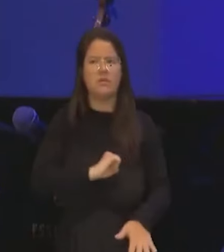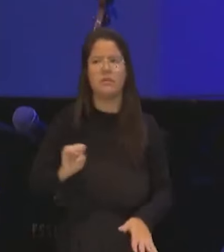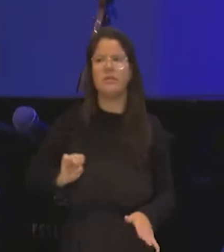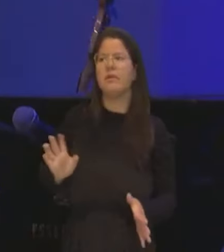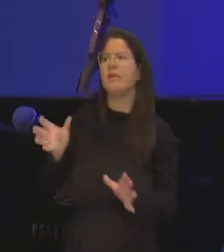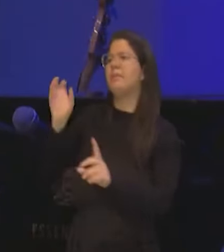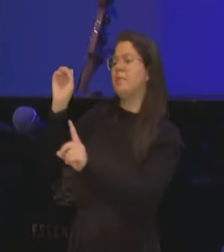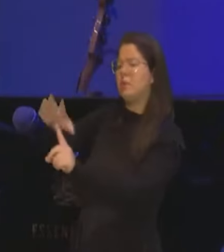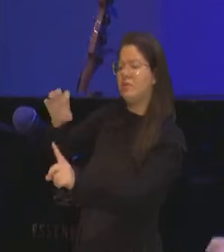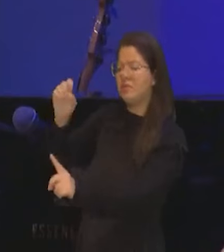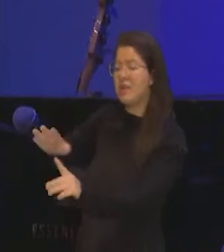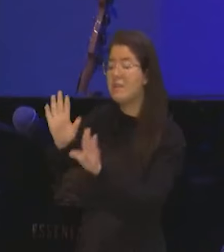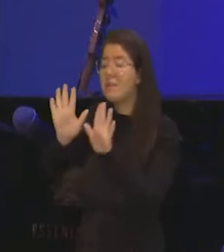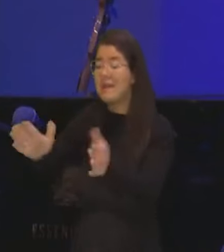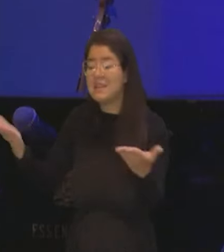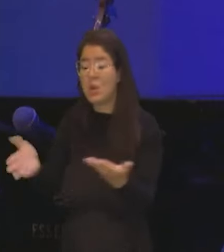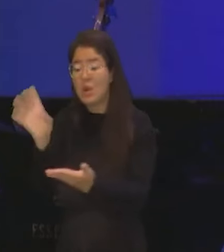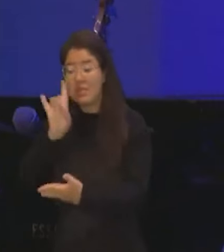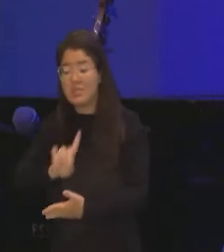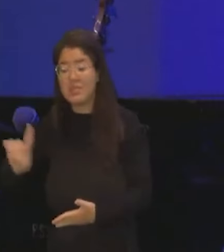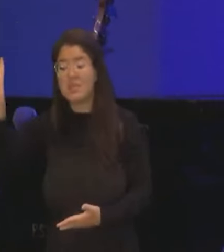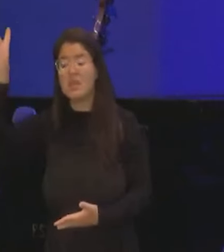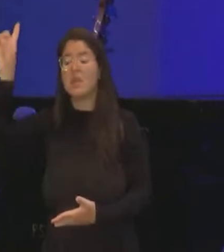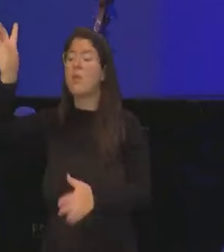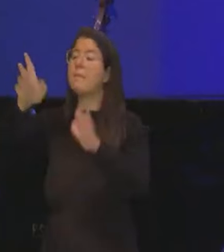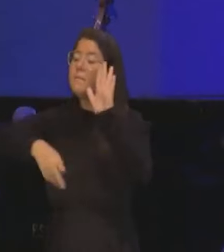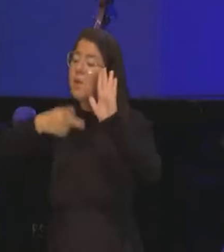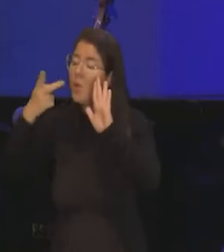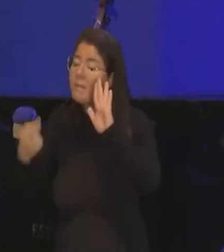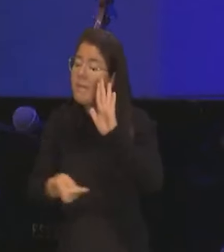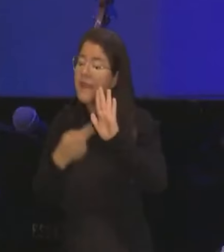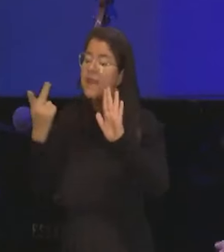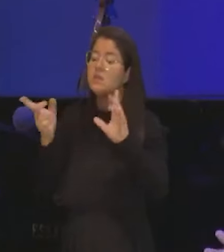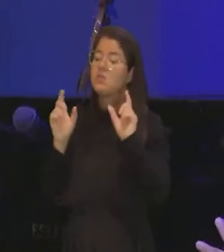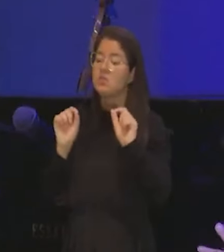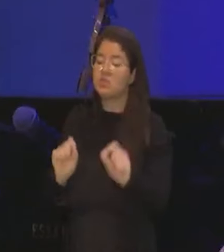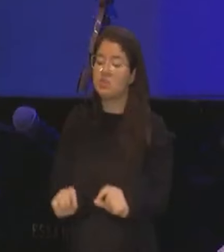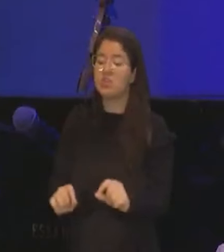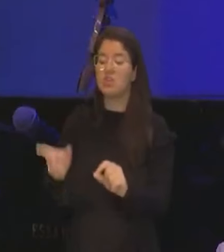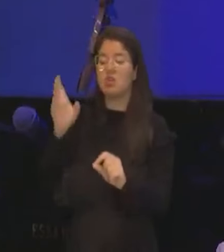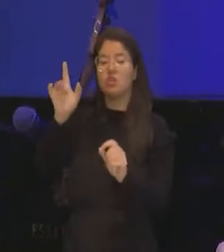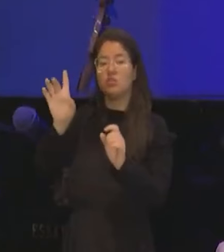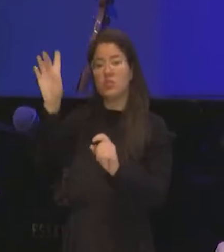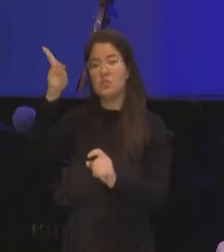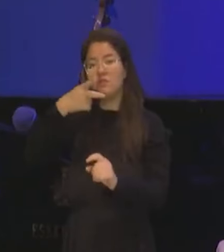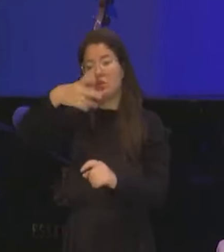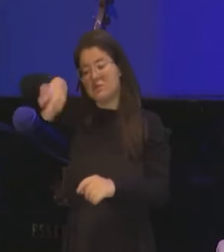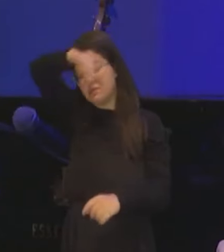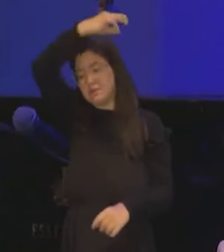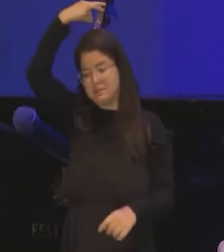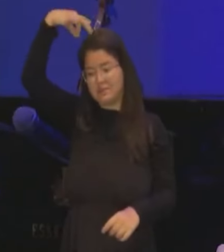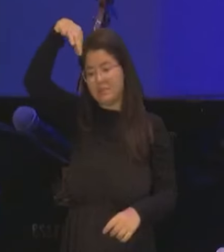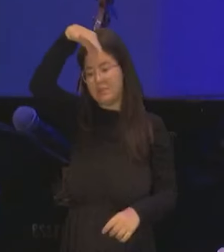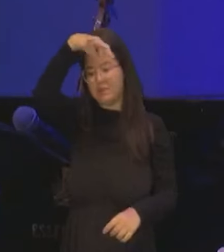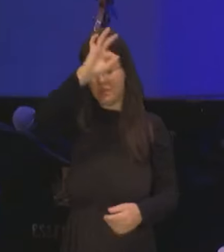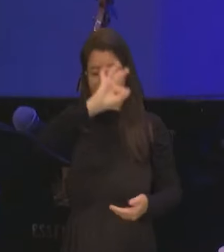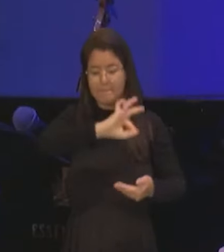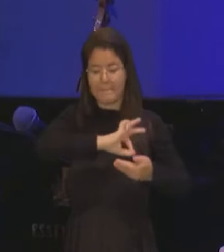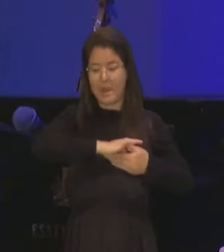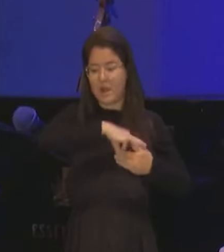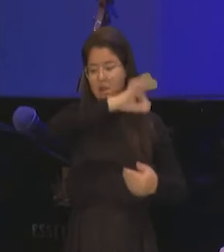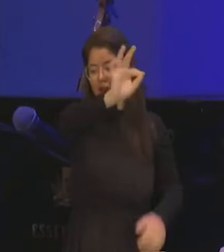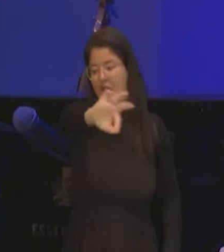profetas. Mas agora Deus está fazendo uma promessa: eu colocarei o meu Espírito Santo dentro de